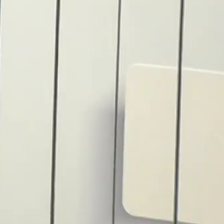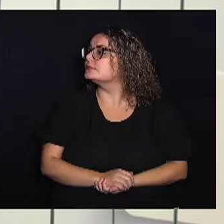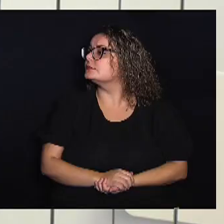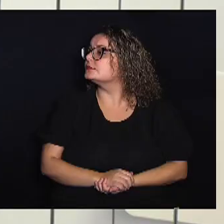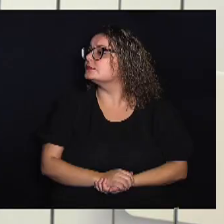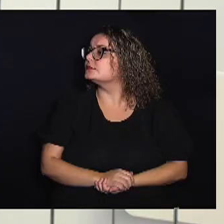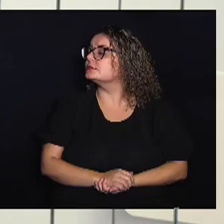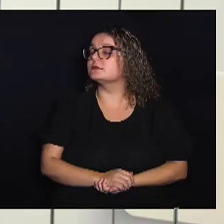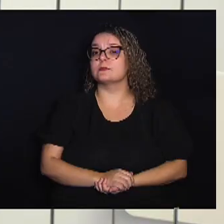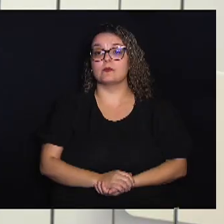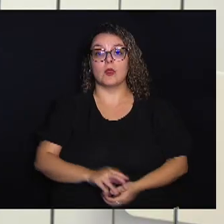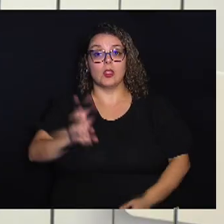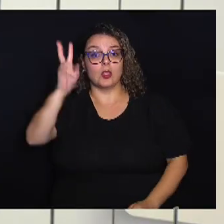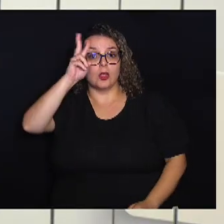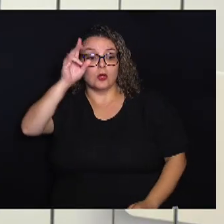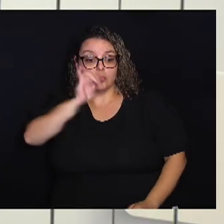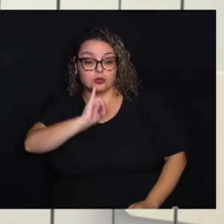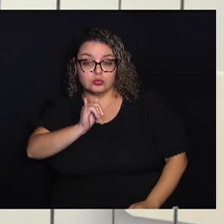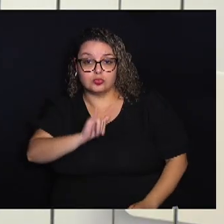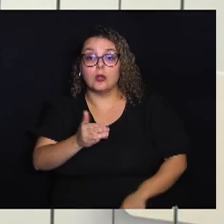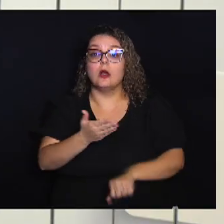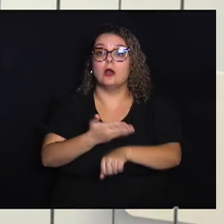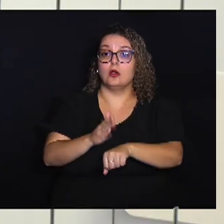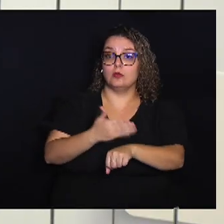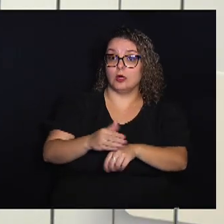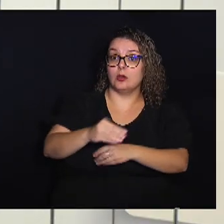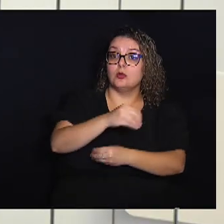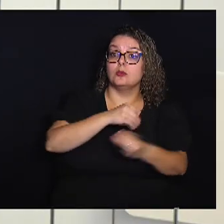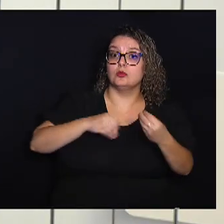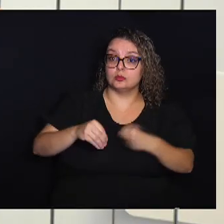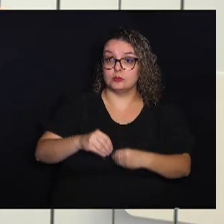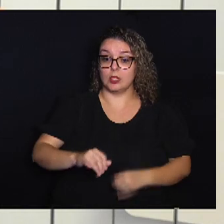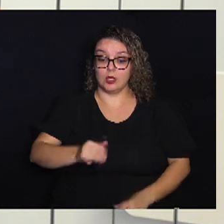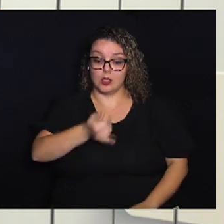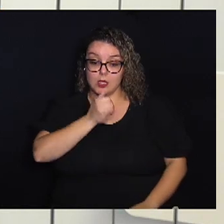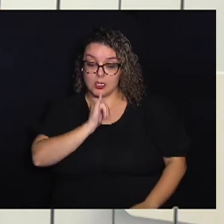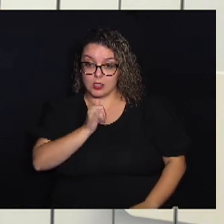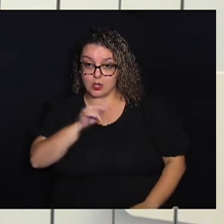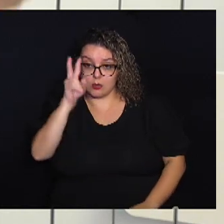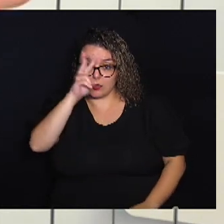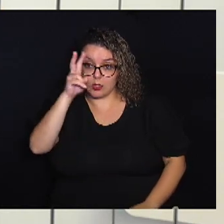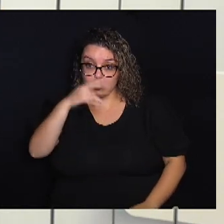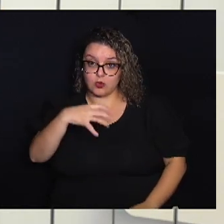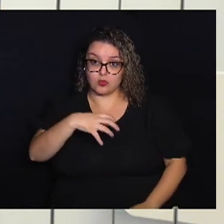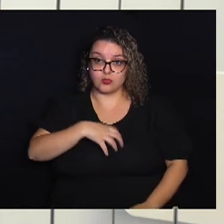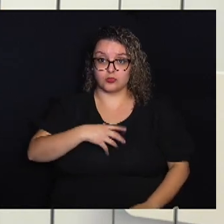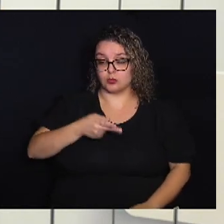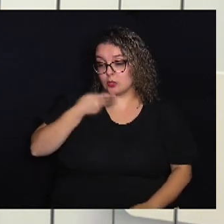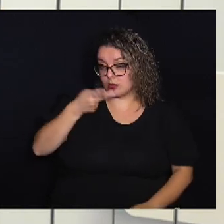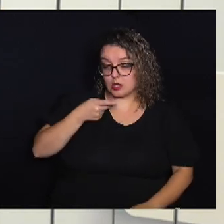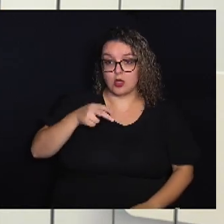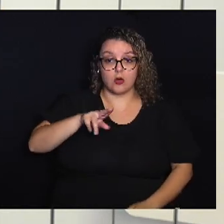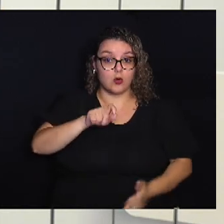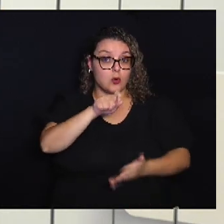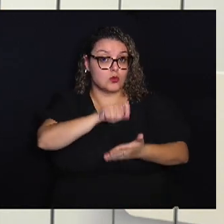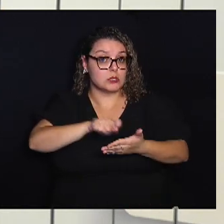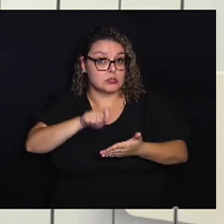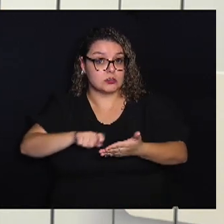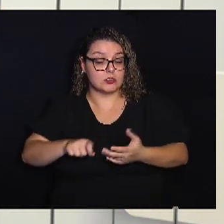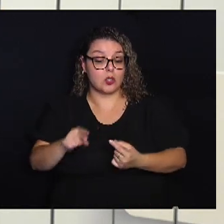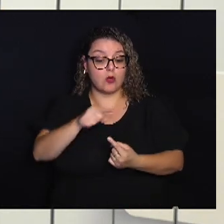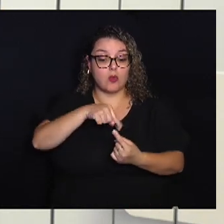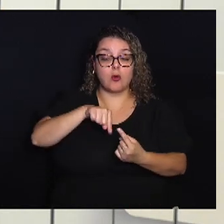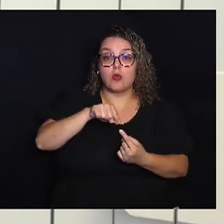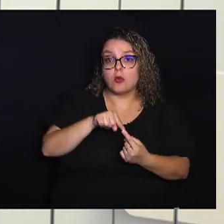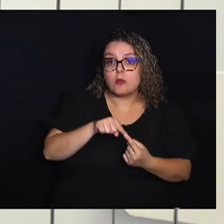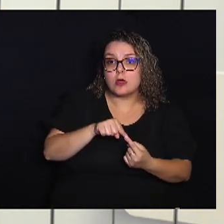A contação de histórias é uma prática que envolve a narração de histórias de forma oral ou escrita com o